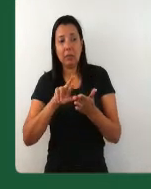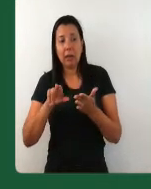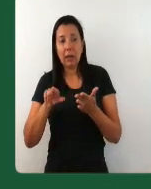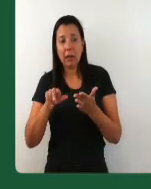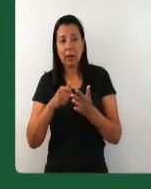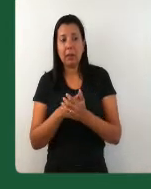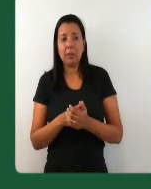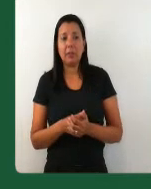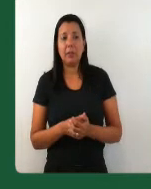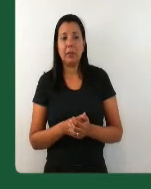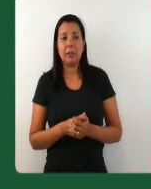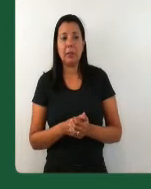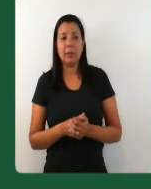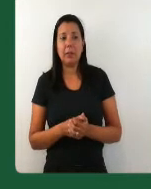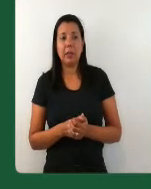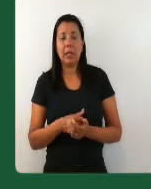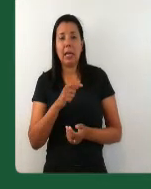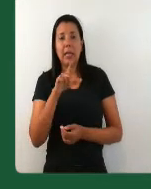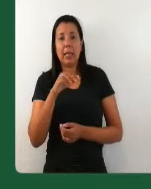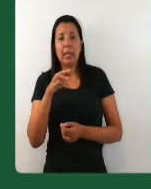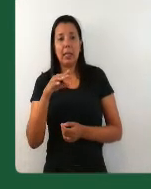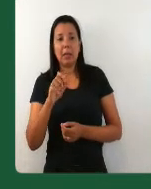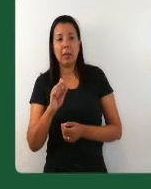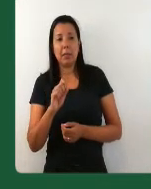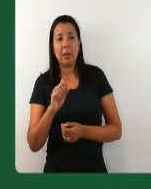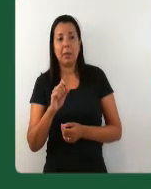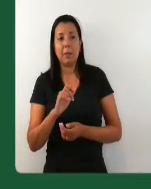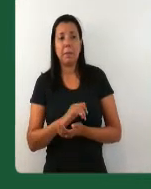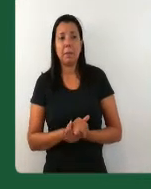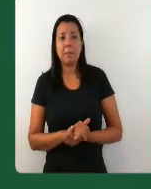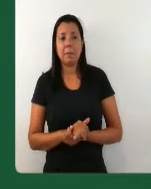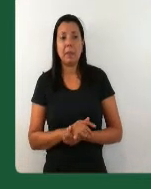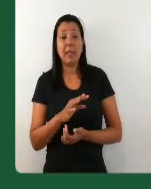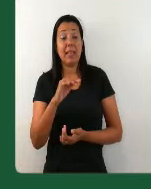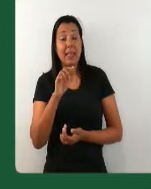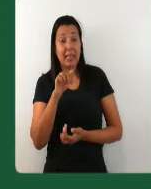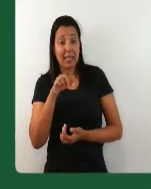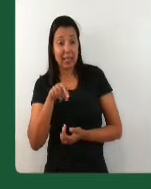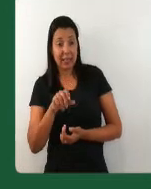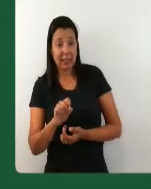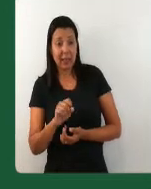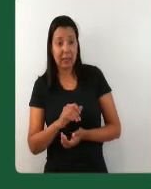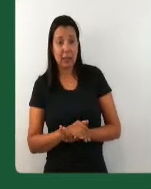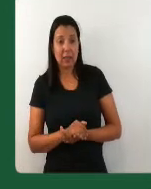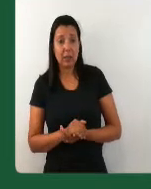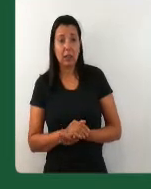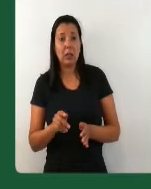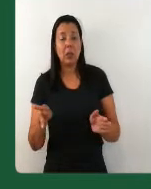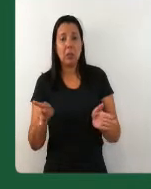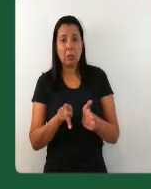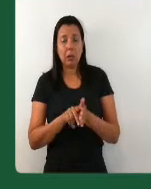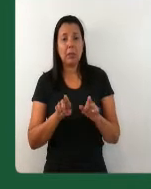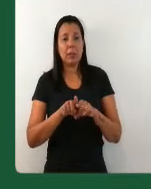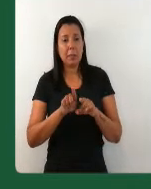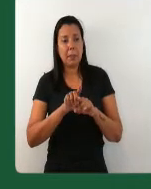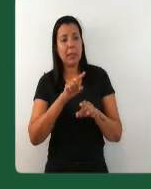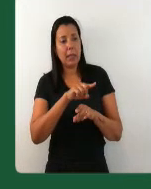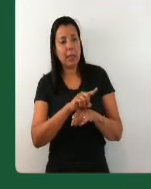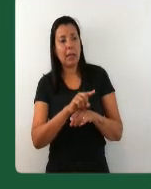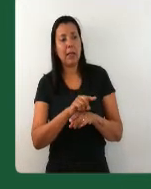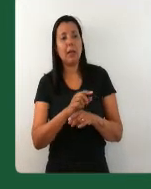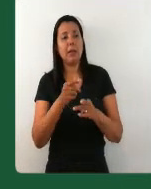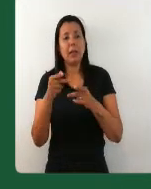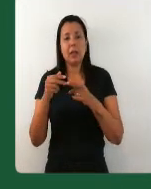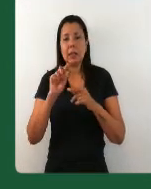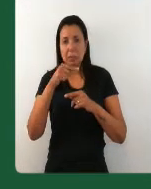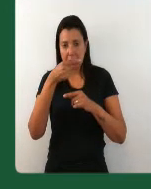Group, a Libra, Bain Company, Tenda Atacado, o próprio Bazar do Hospital Subrapar, que eu